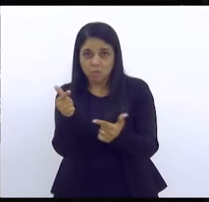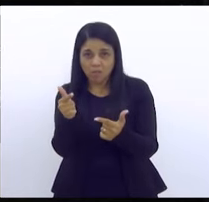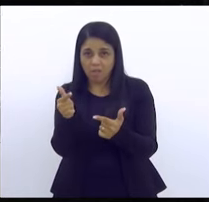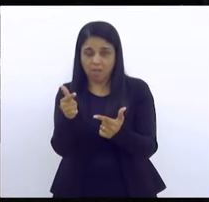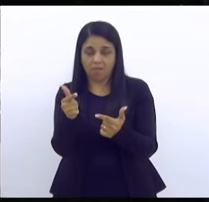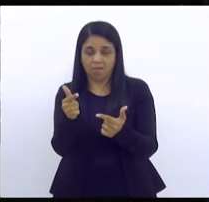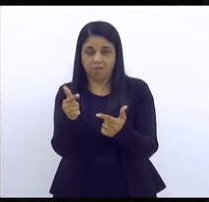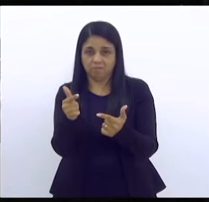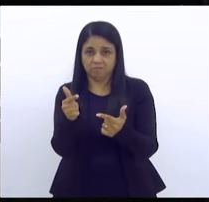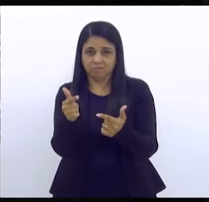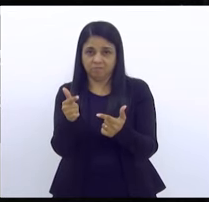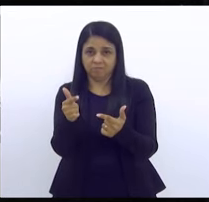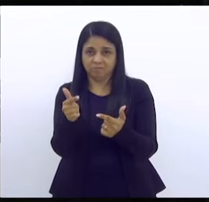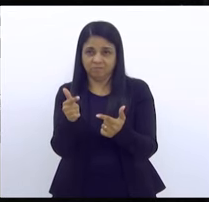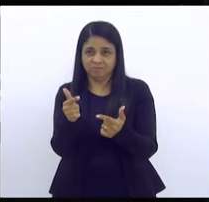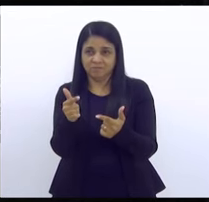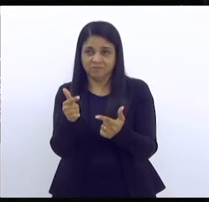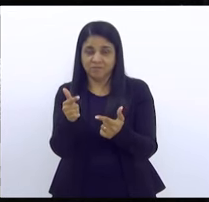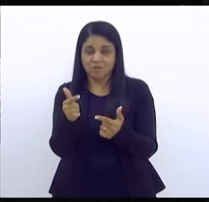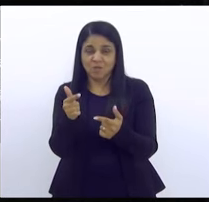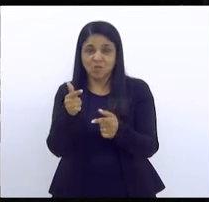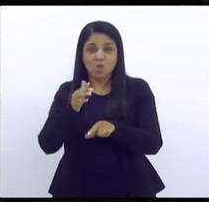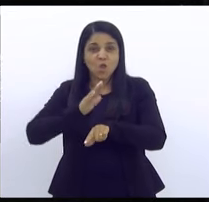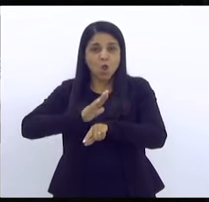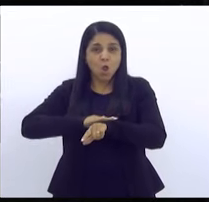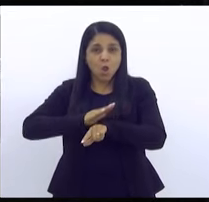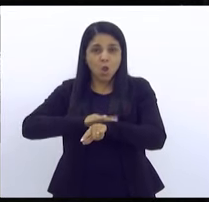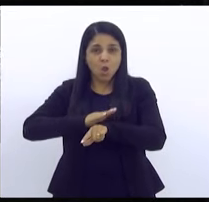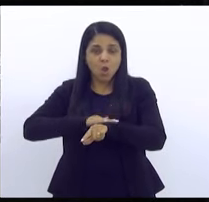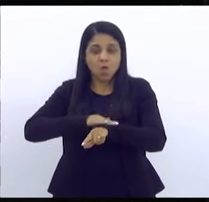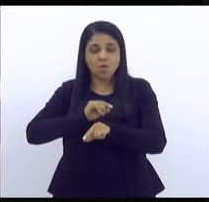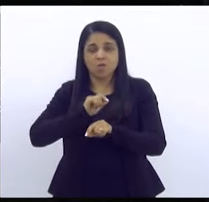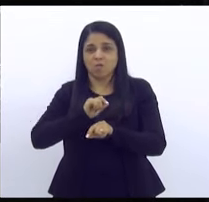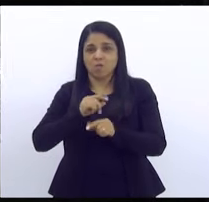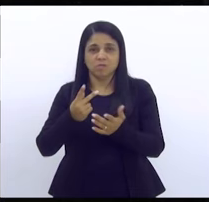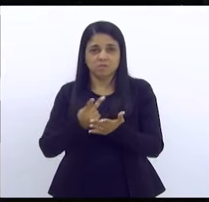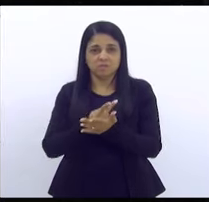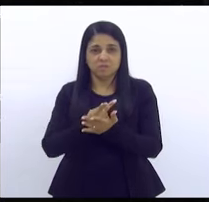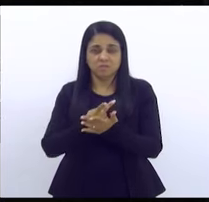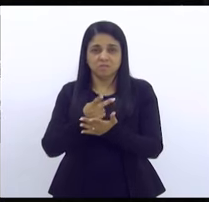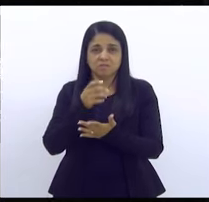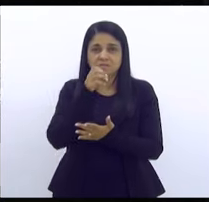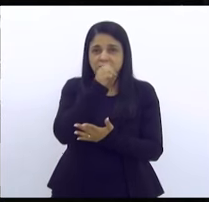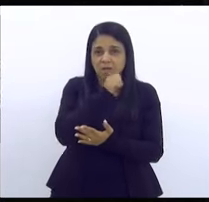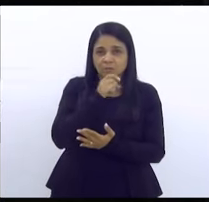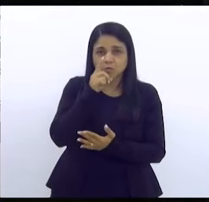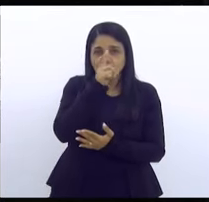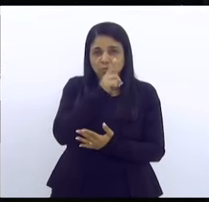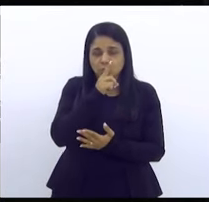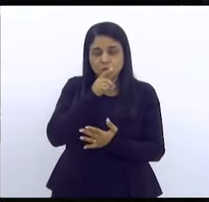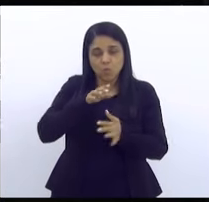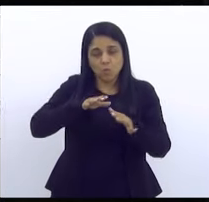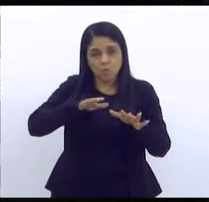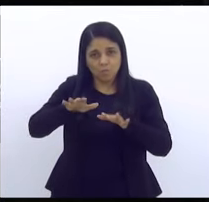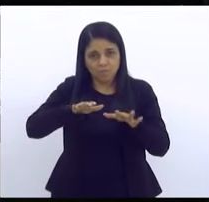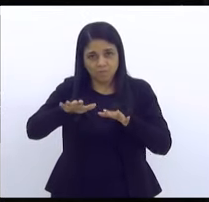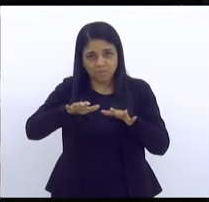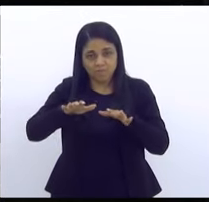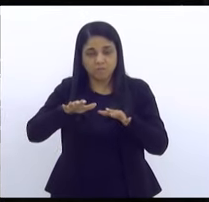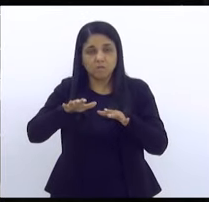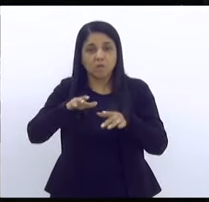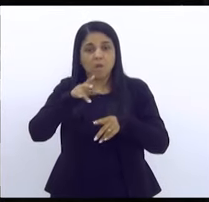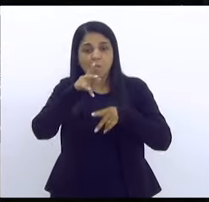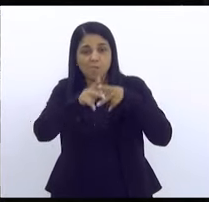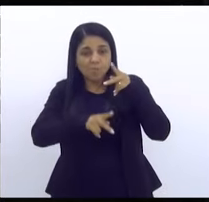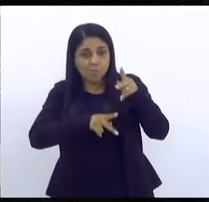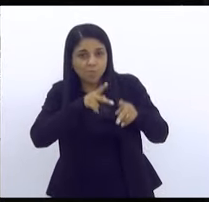num momento como o que aconteceu no final de semana, onde a população tinha